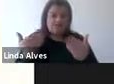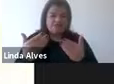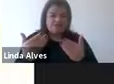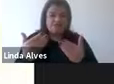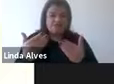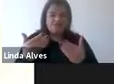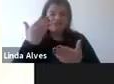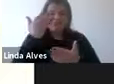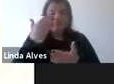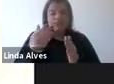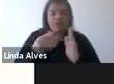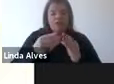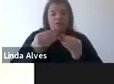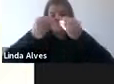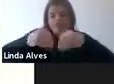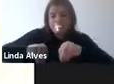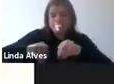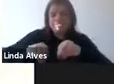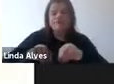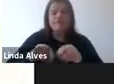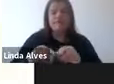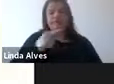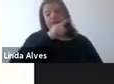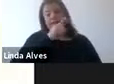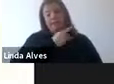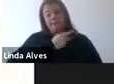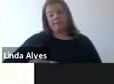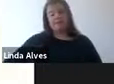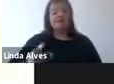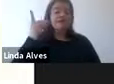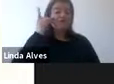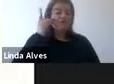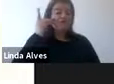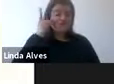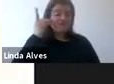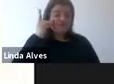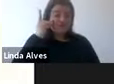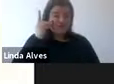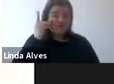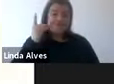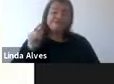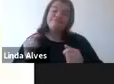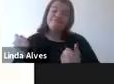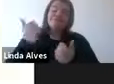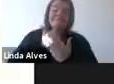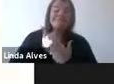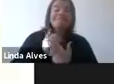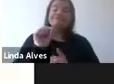da queda da presidente Dilma, o presidente Temer,